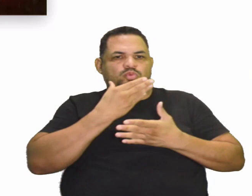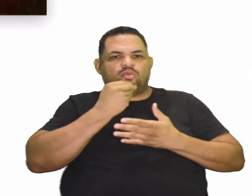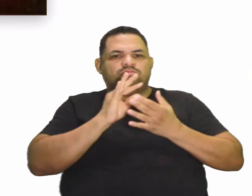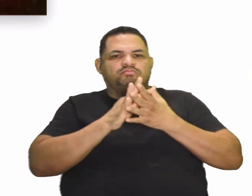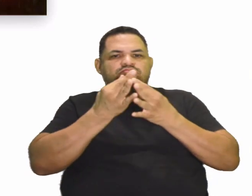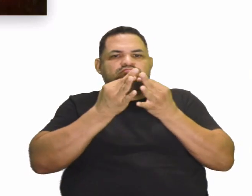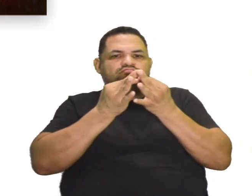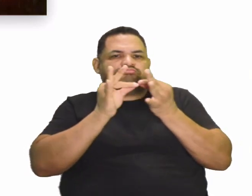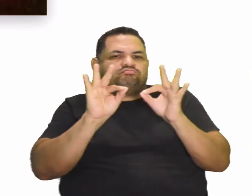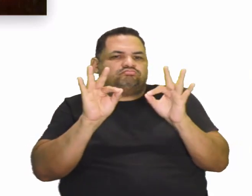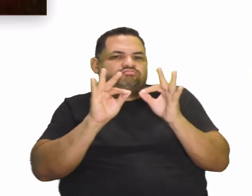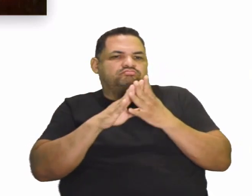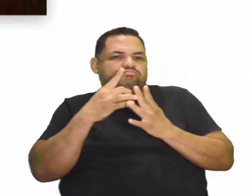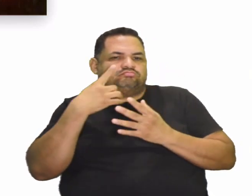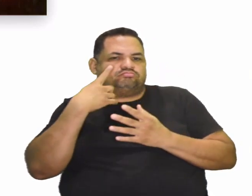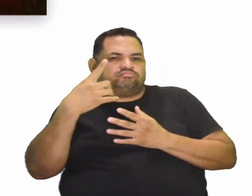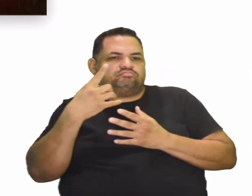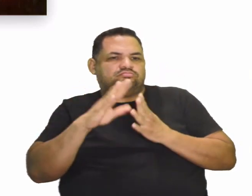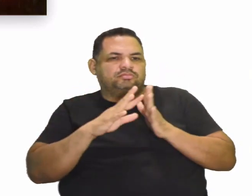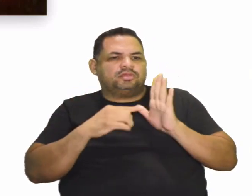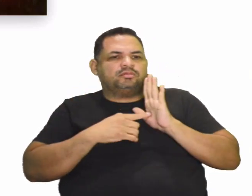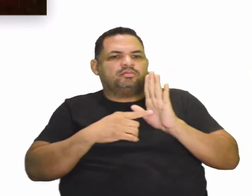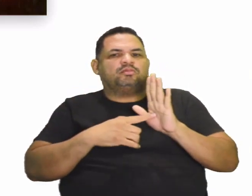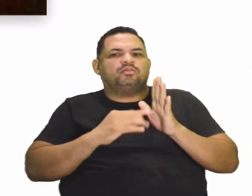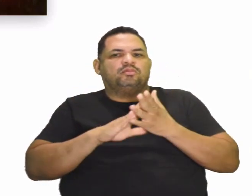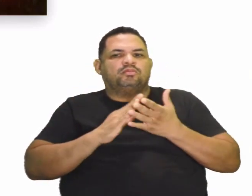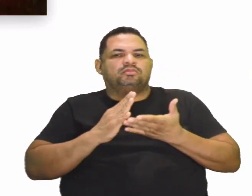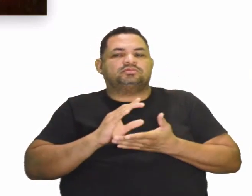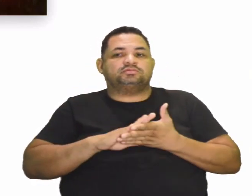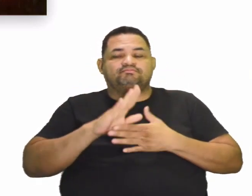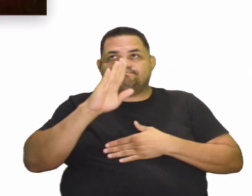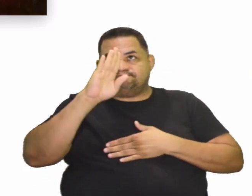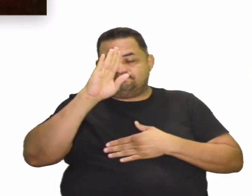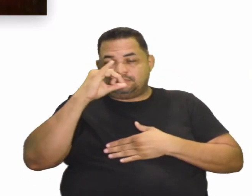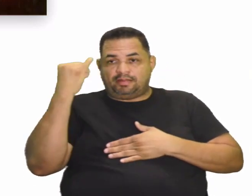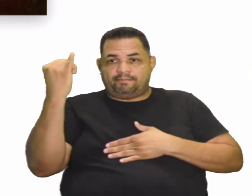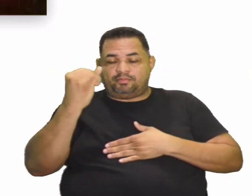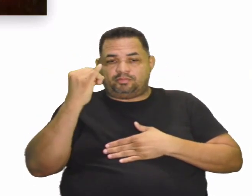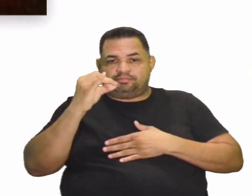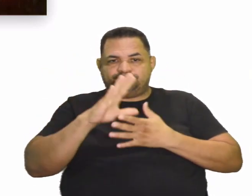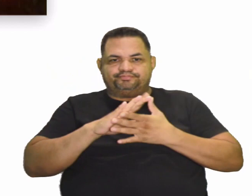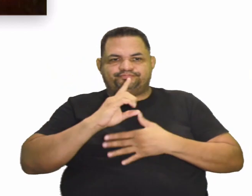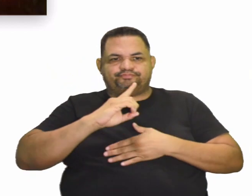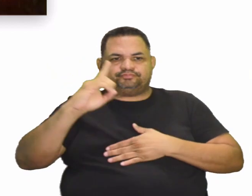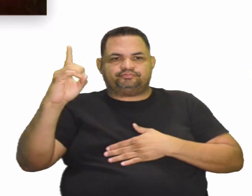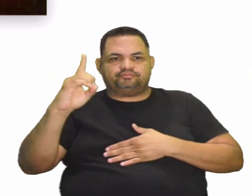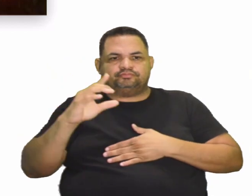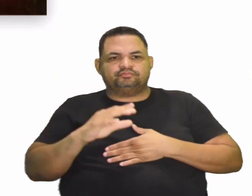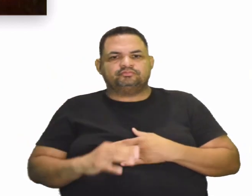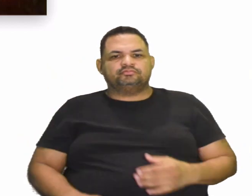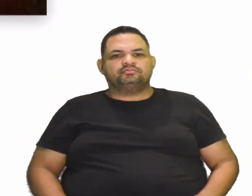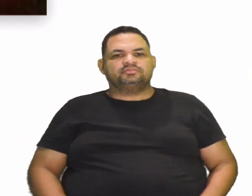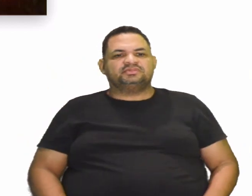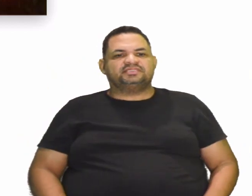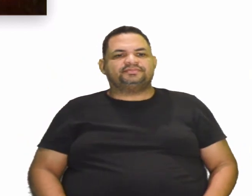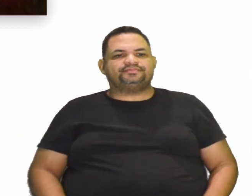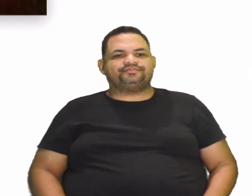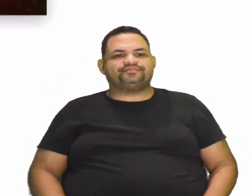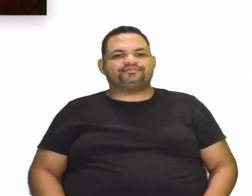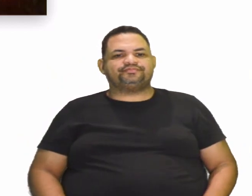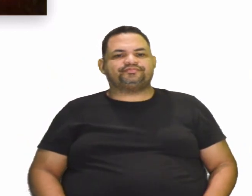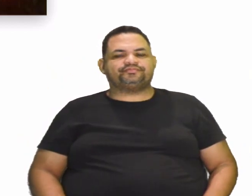mundo que expressa a grandeza de Deus, mas como a expressão mais grandiosa do próprio Deus.